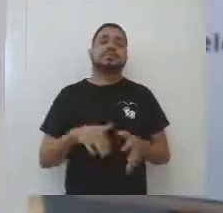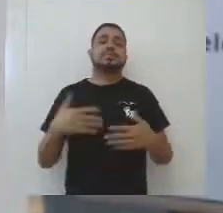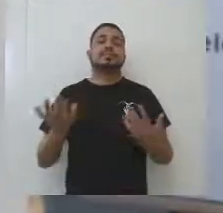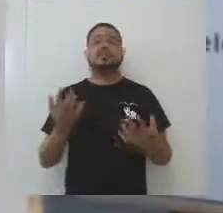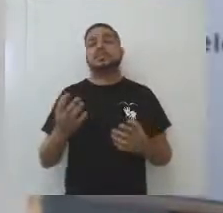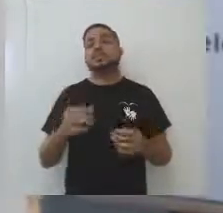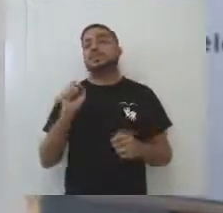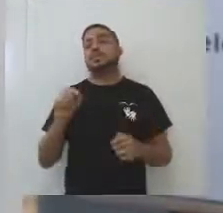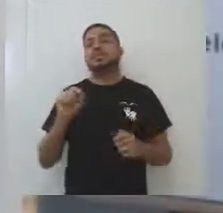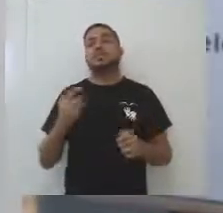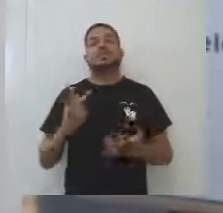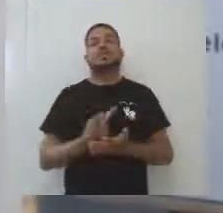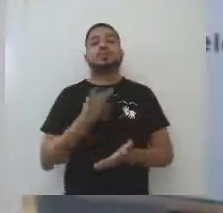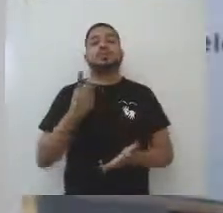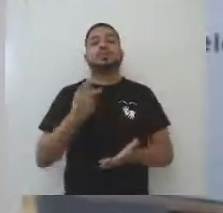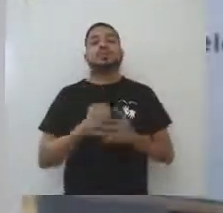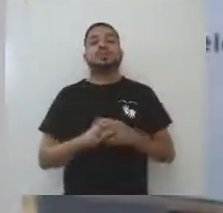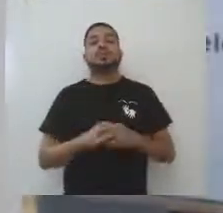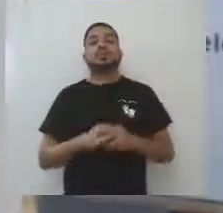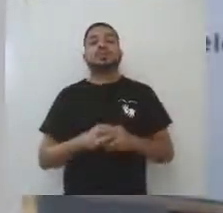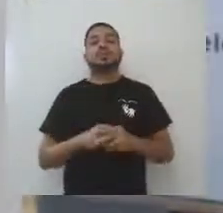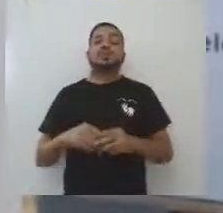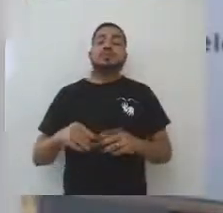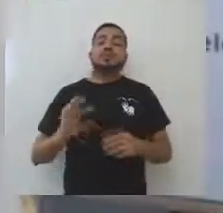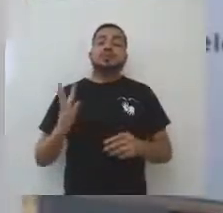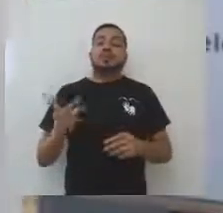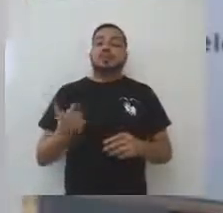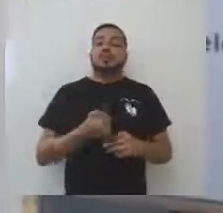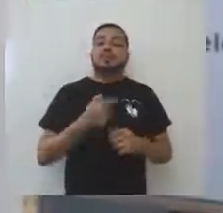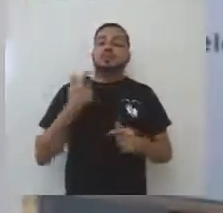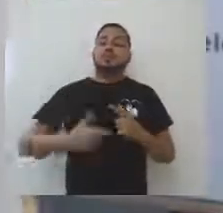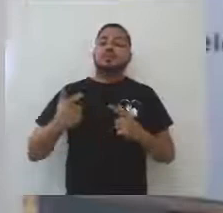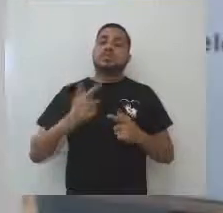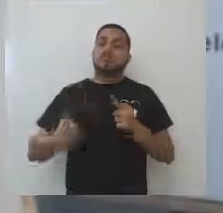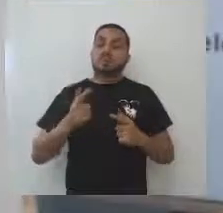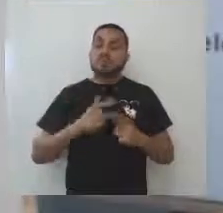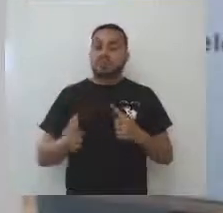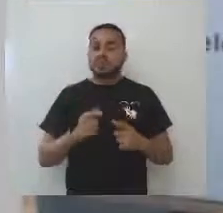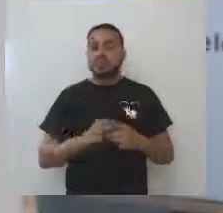Então, o que é que vai acontecer, Matheus? Todos os problemas que a gente fez,